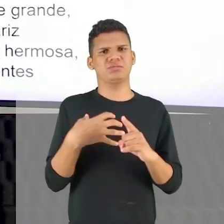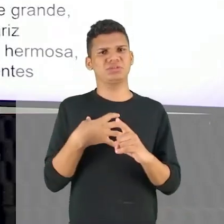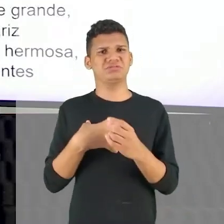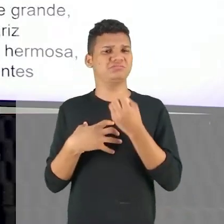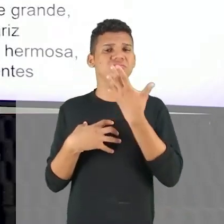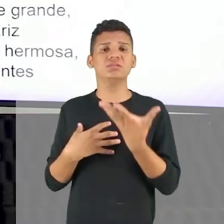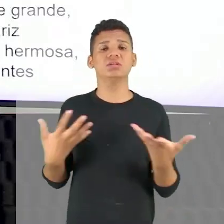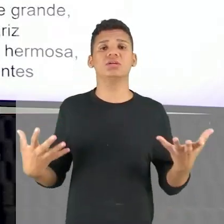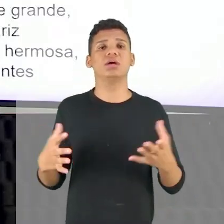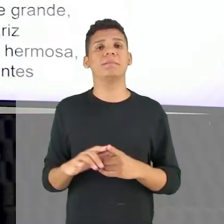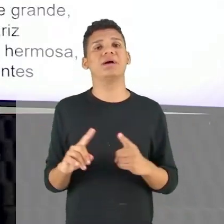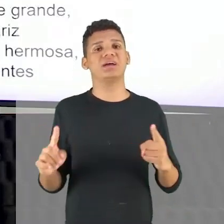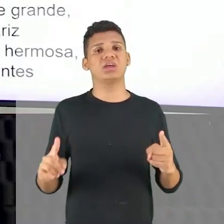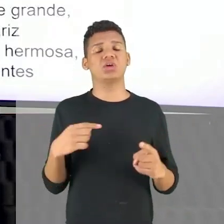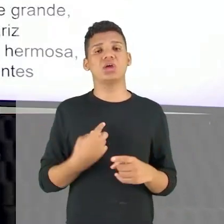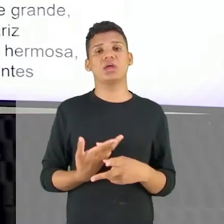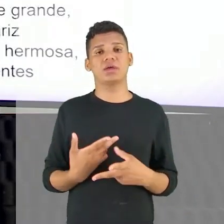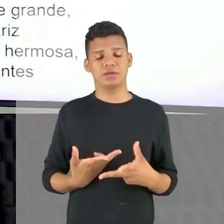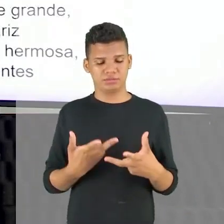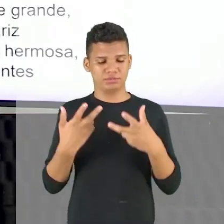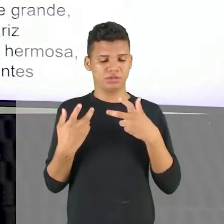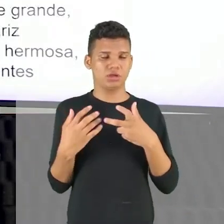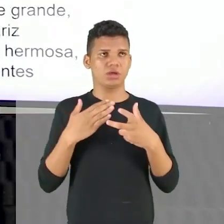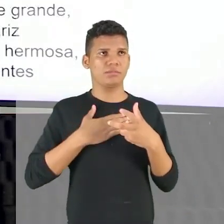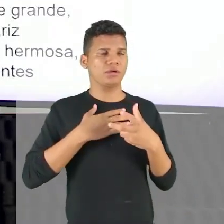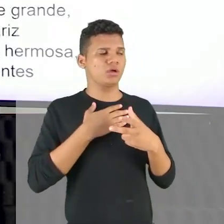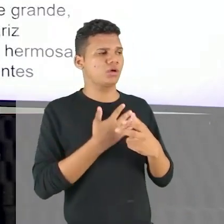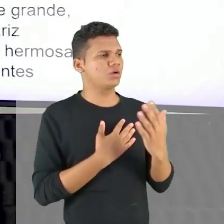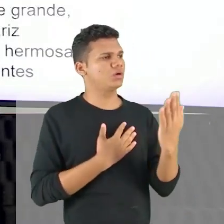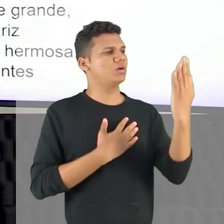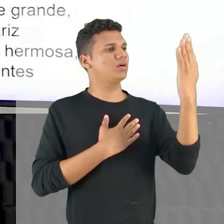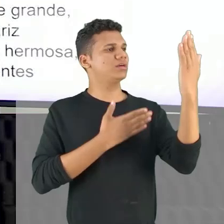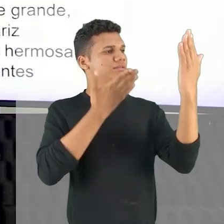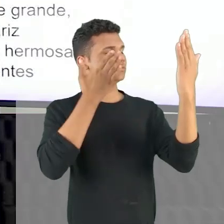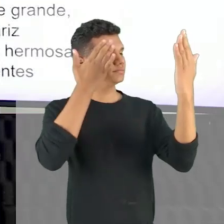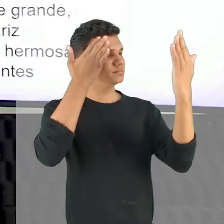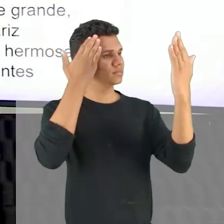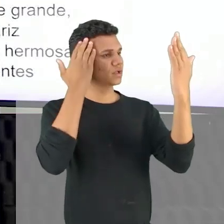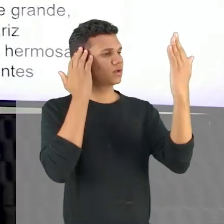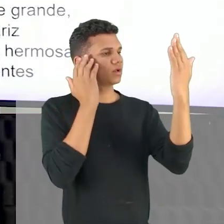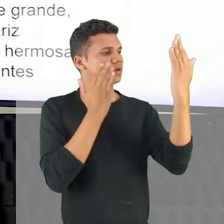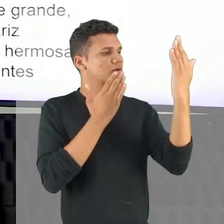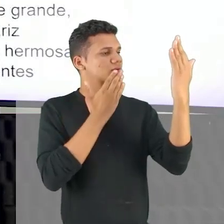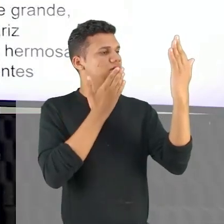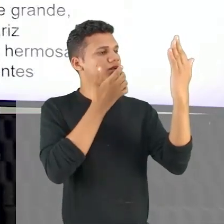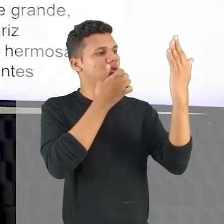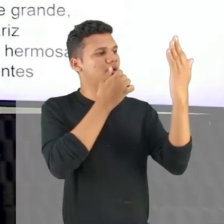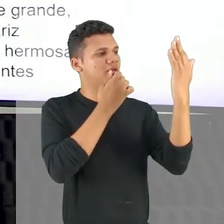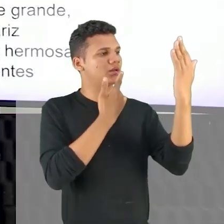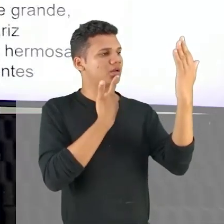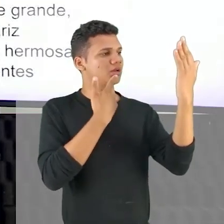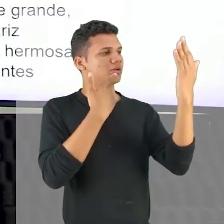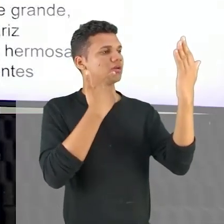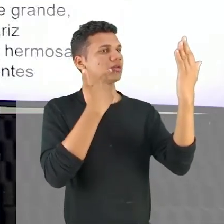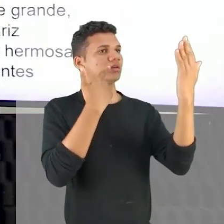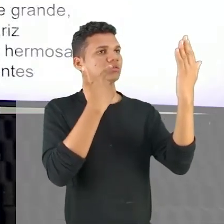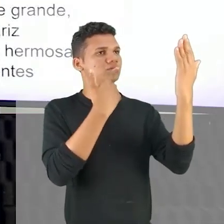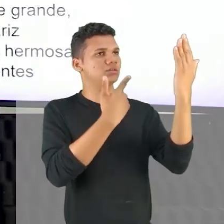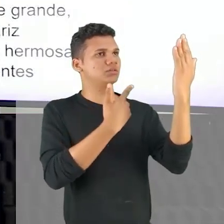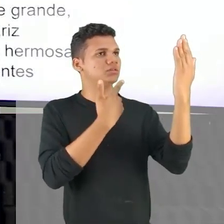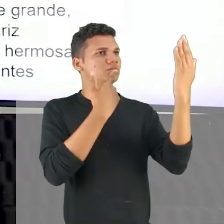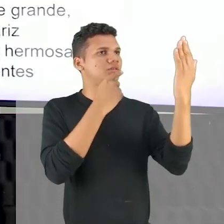bem. Quando eu olho meu rosto no espelho, com a minha boca absolutamente,